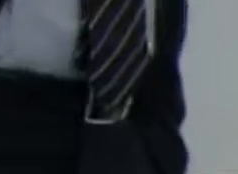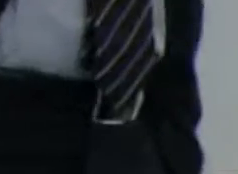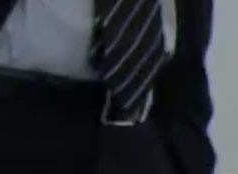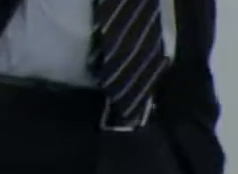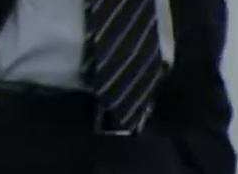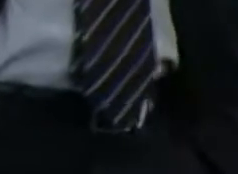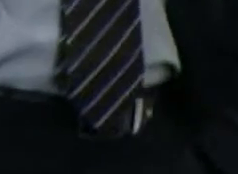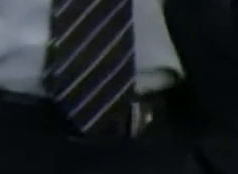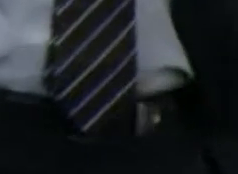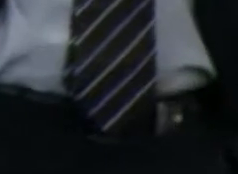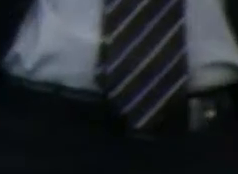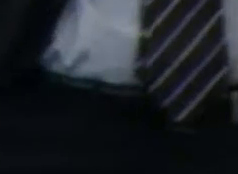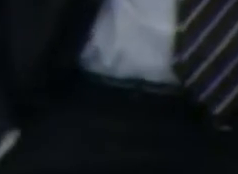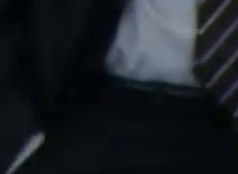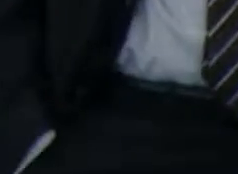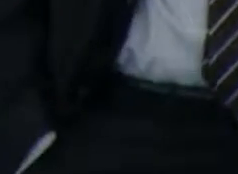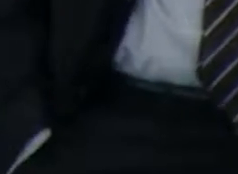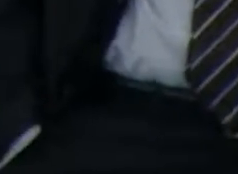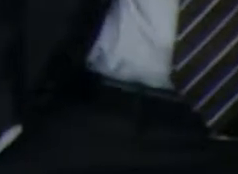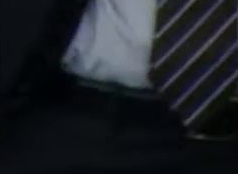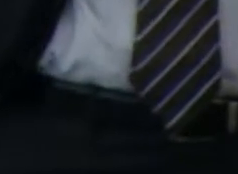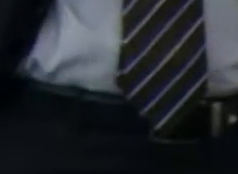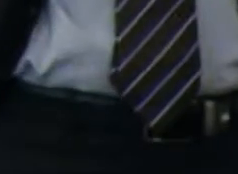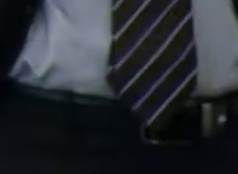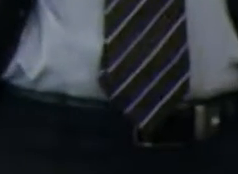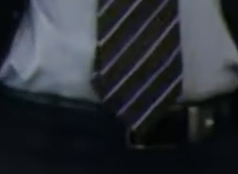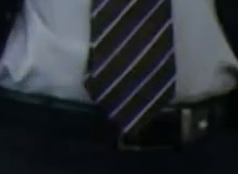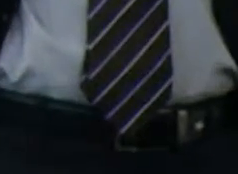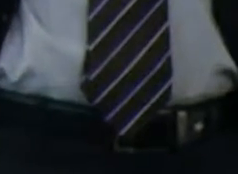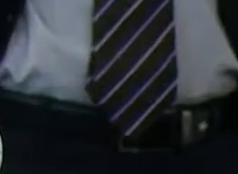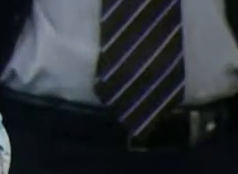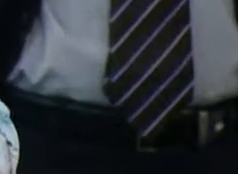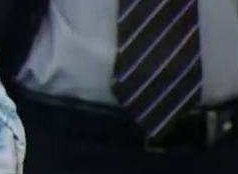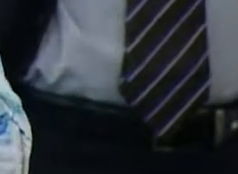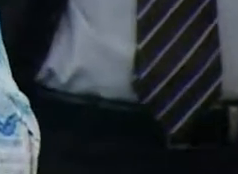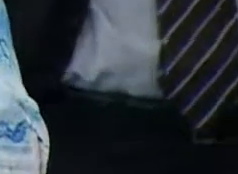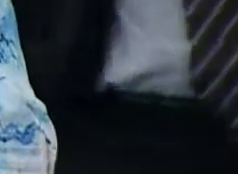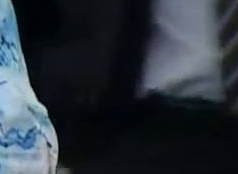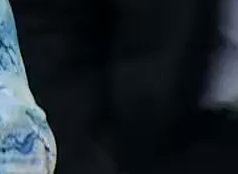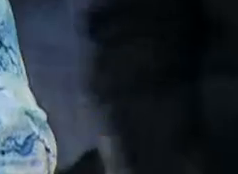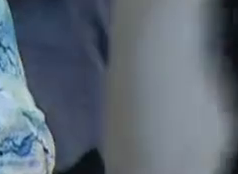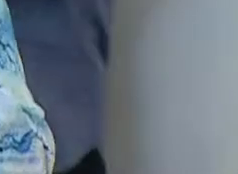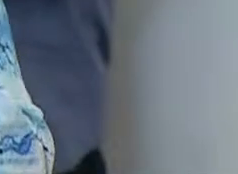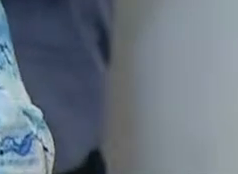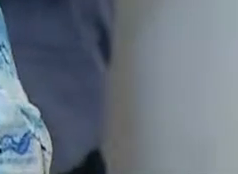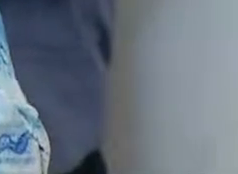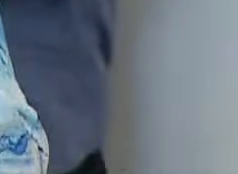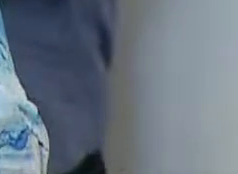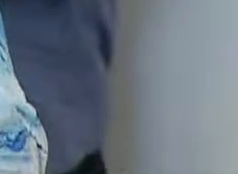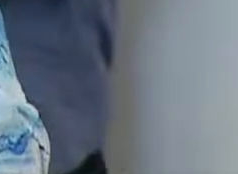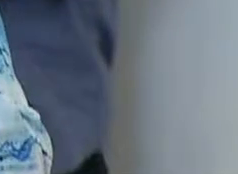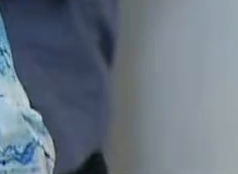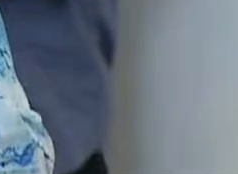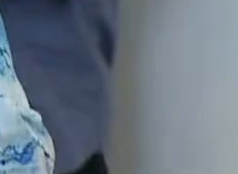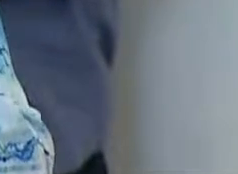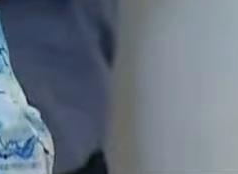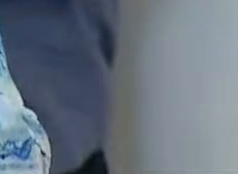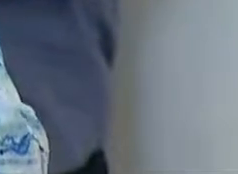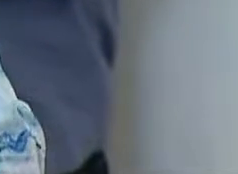o abusador sexual, ele planeja com antecedência, ele não age ao acaso.